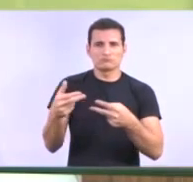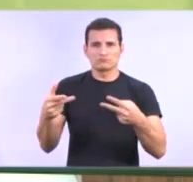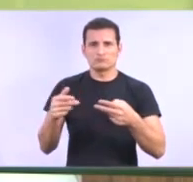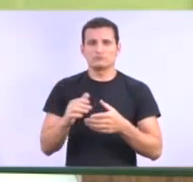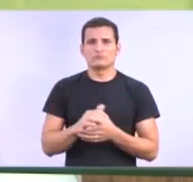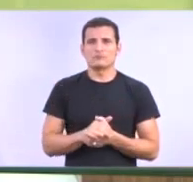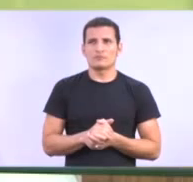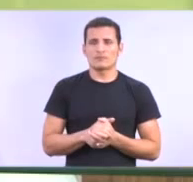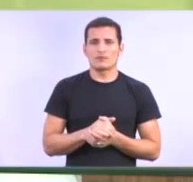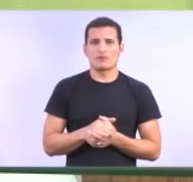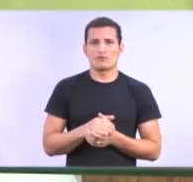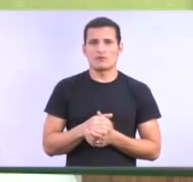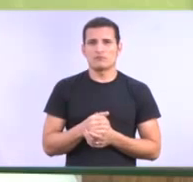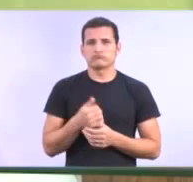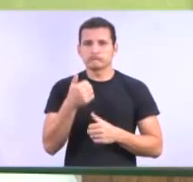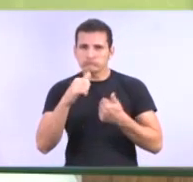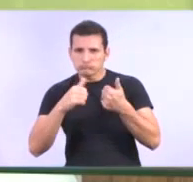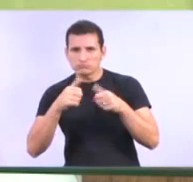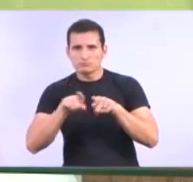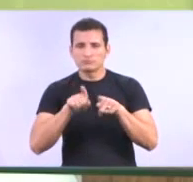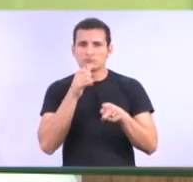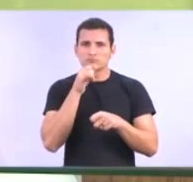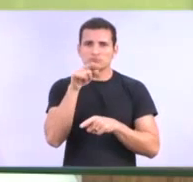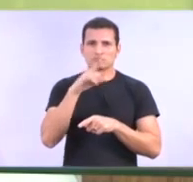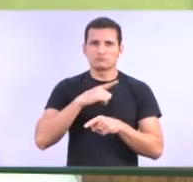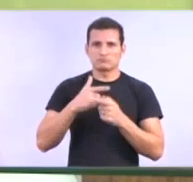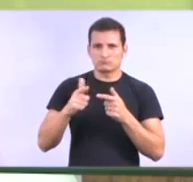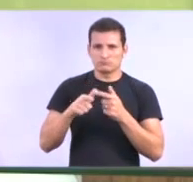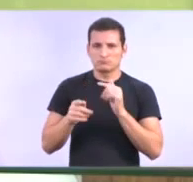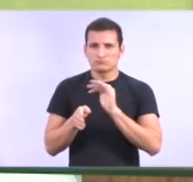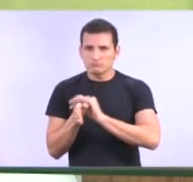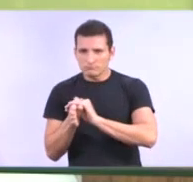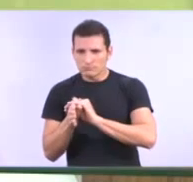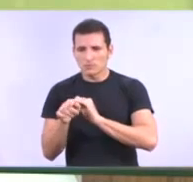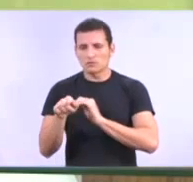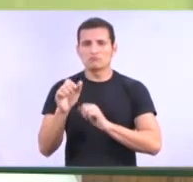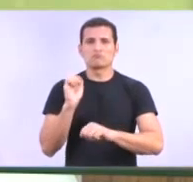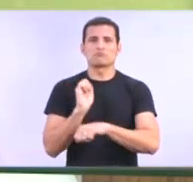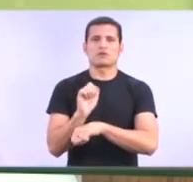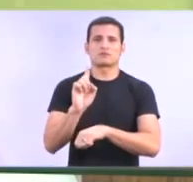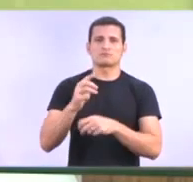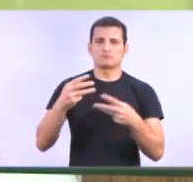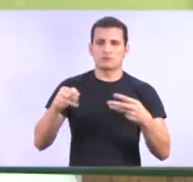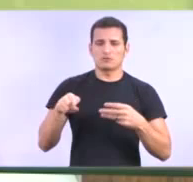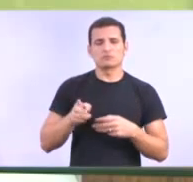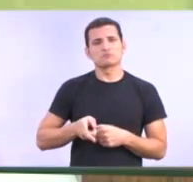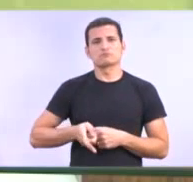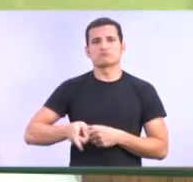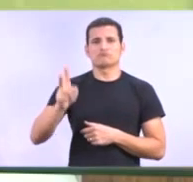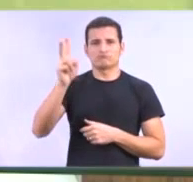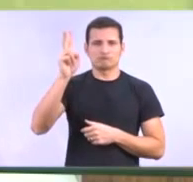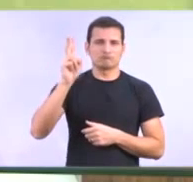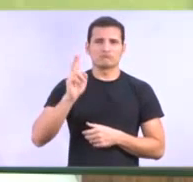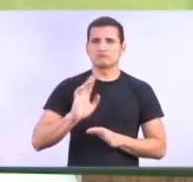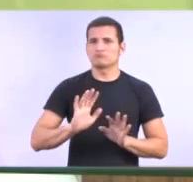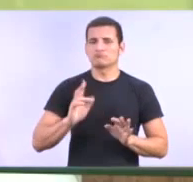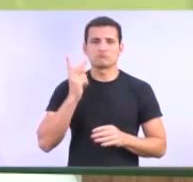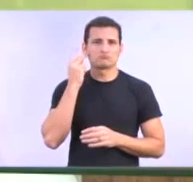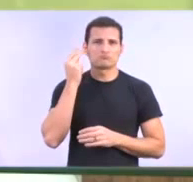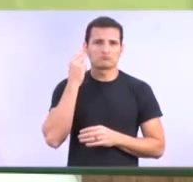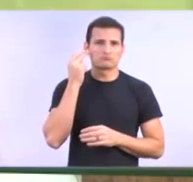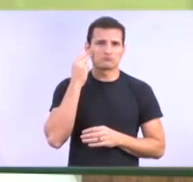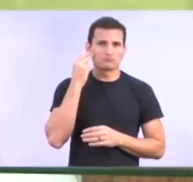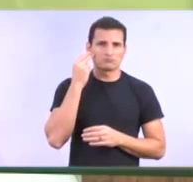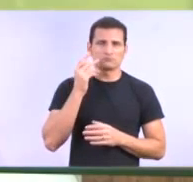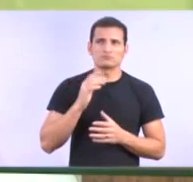você tiver algum problema de porta, algum equipamento deu algum problema, a rede não para. Ela continua funcionando normalmente, mesmo,